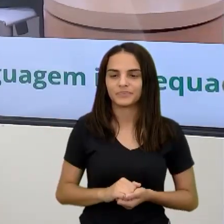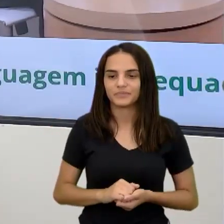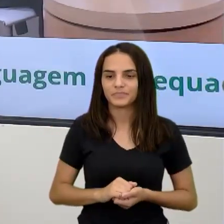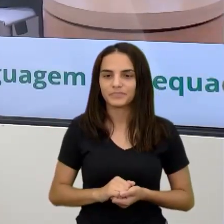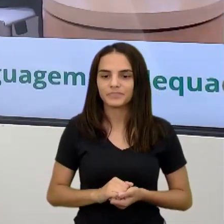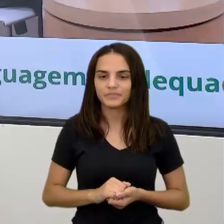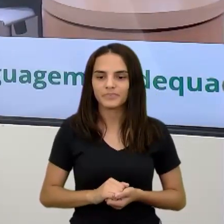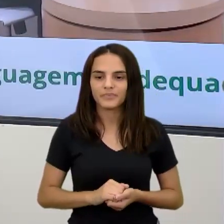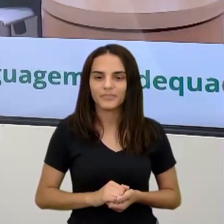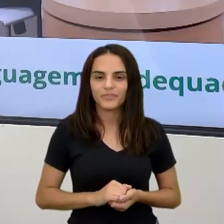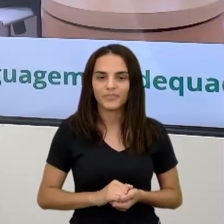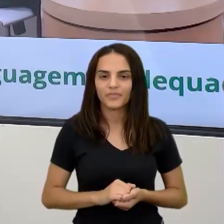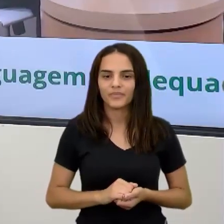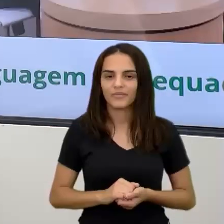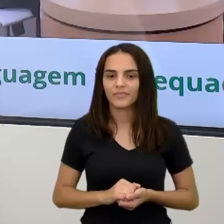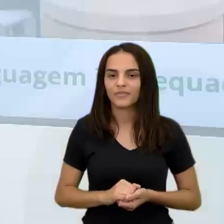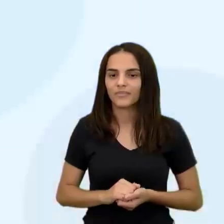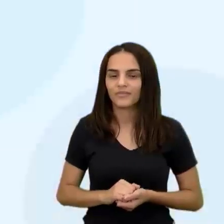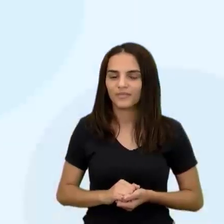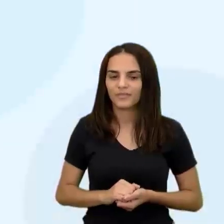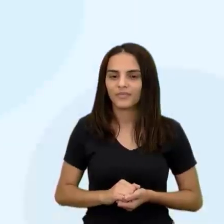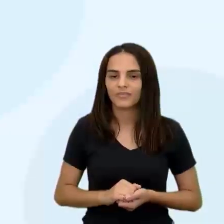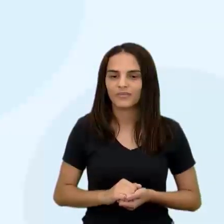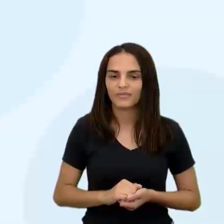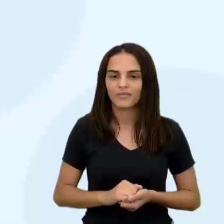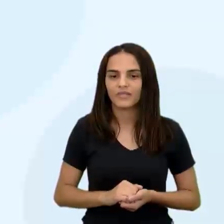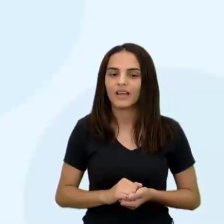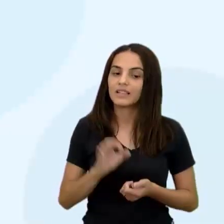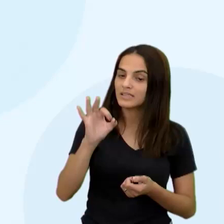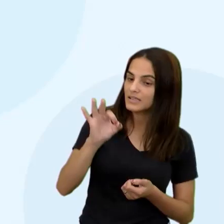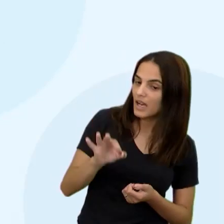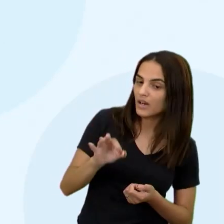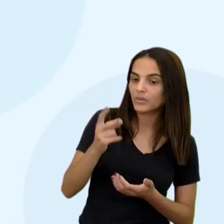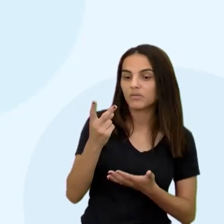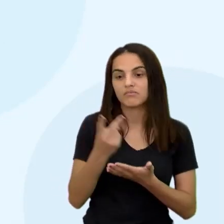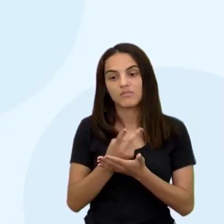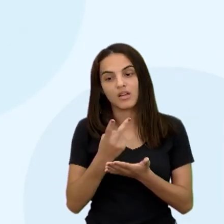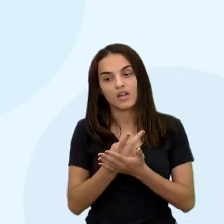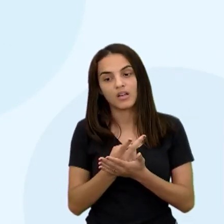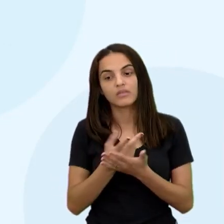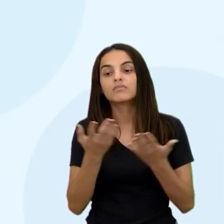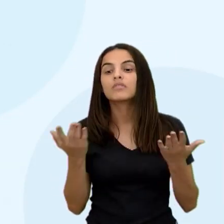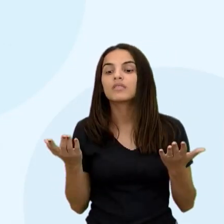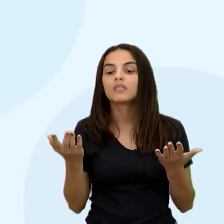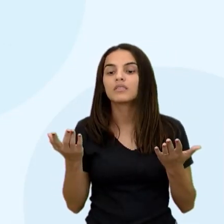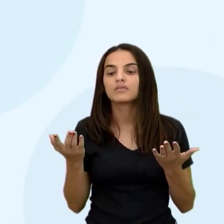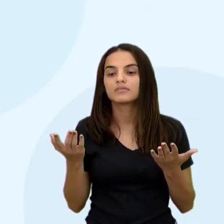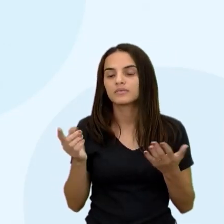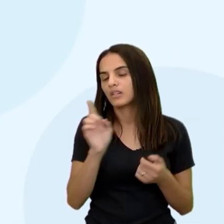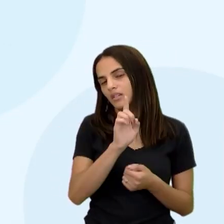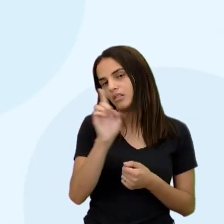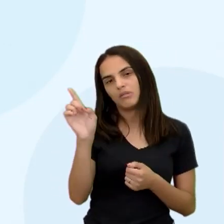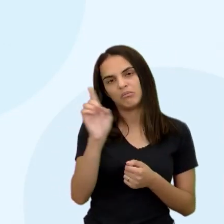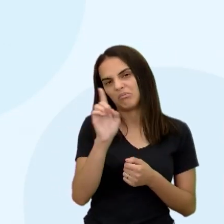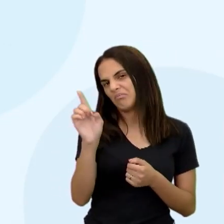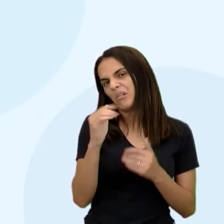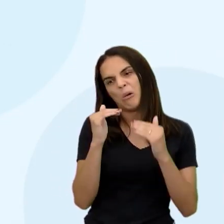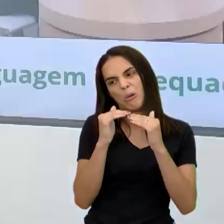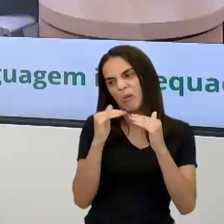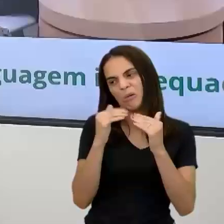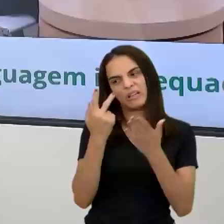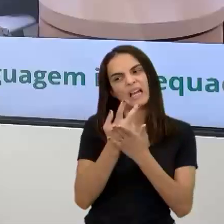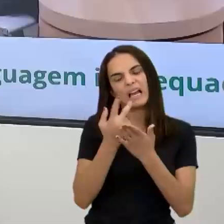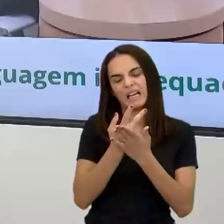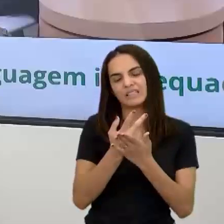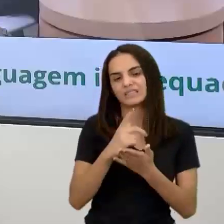colocou. Então, o vídeo dessa linguagem está adequado ou está inadequado? O que vocês acham? Eles colocaram que não. Eles colocaram inadequado, né? Eu acho que está